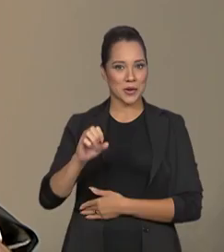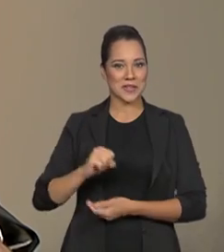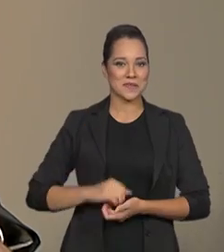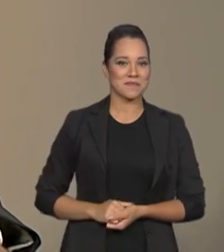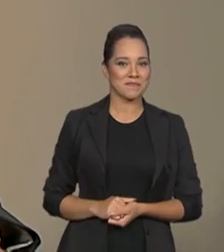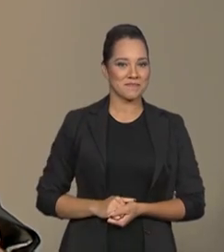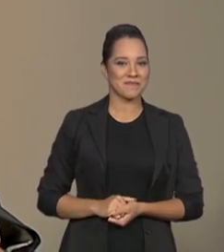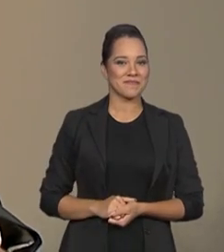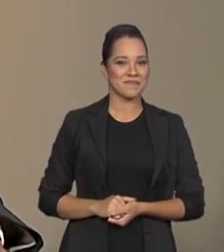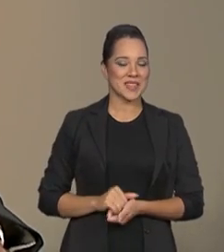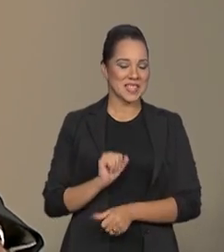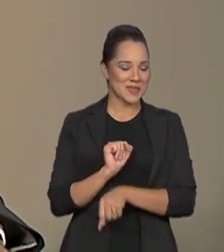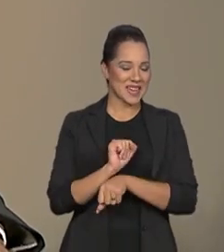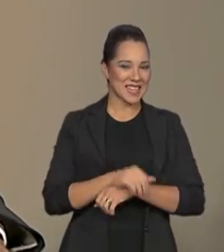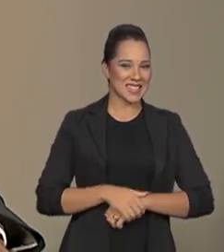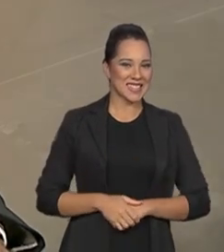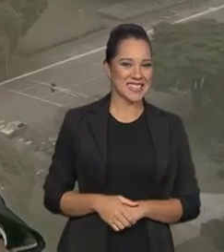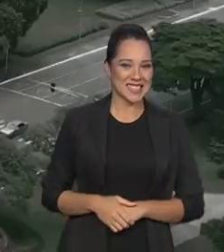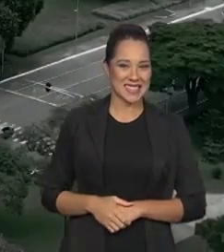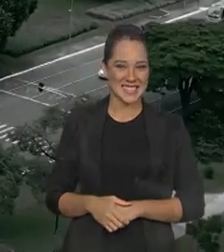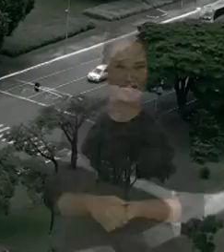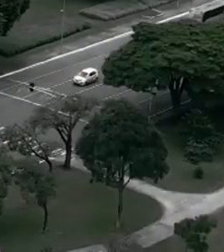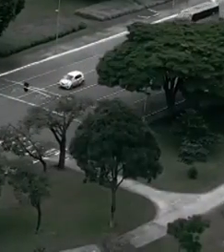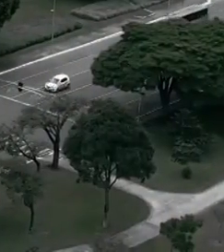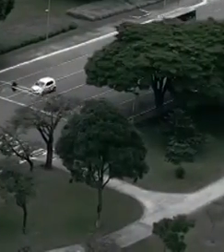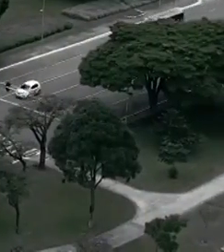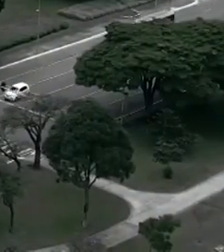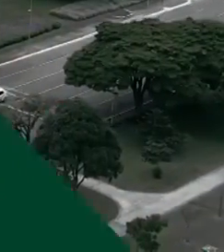guerson não saia daí